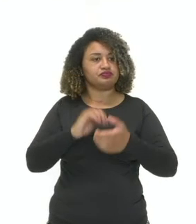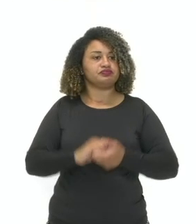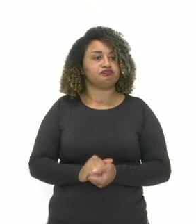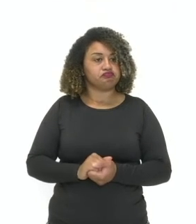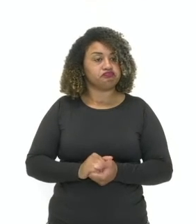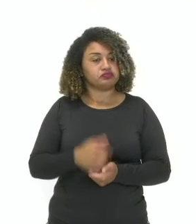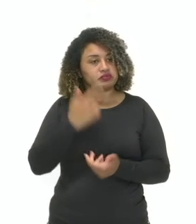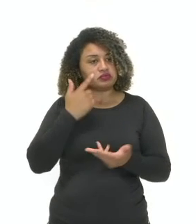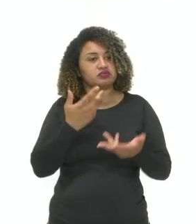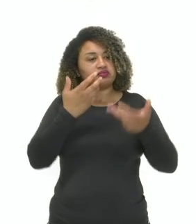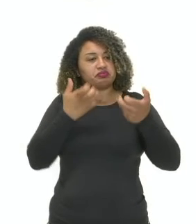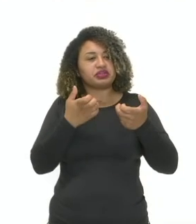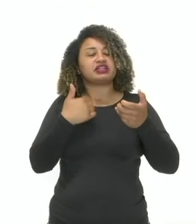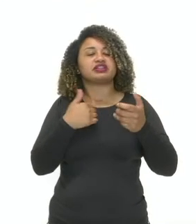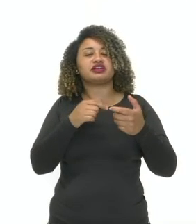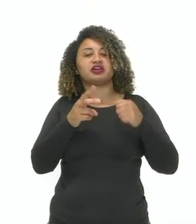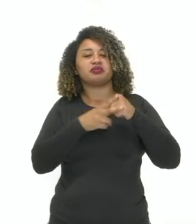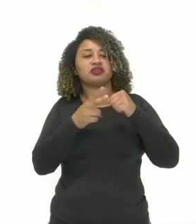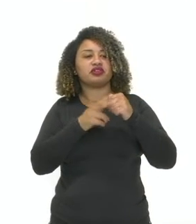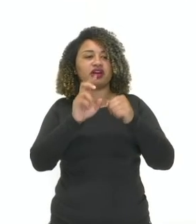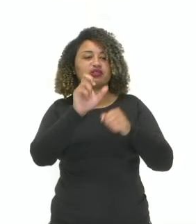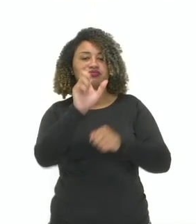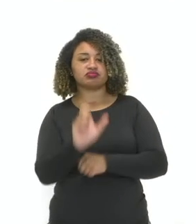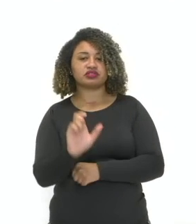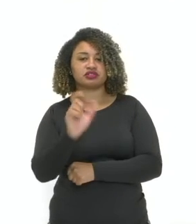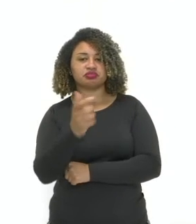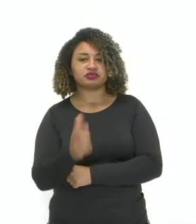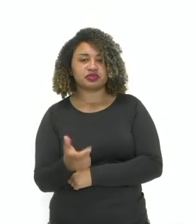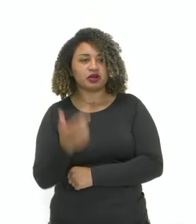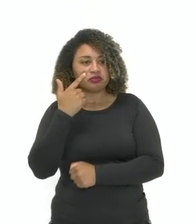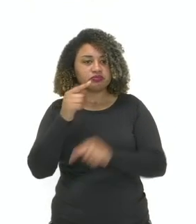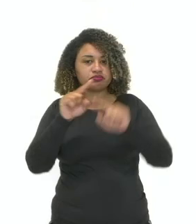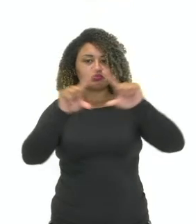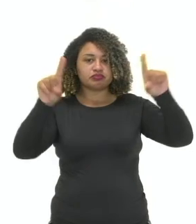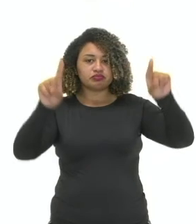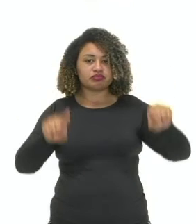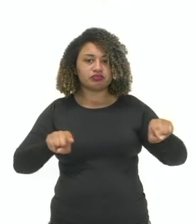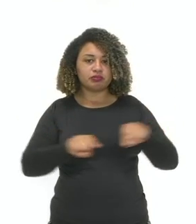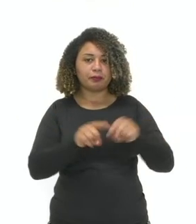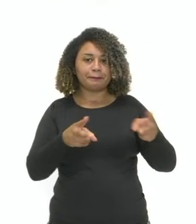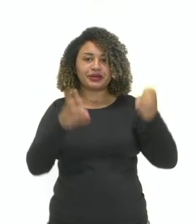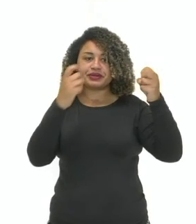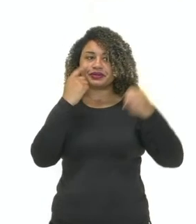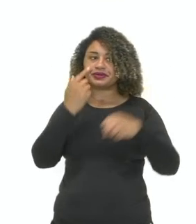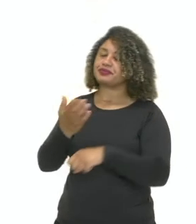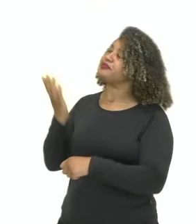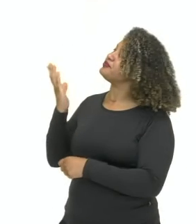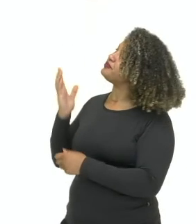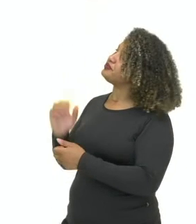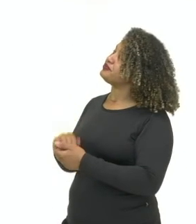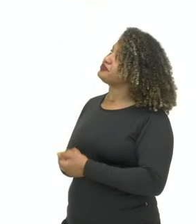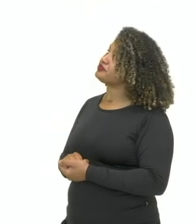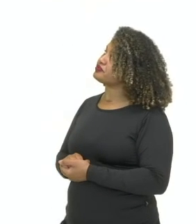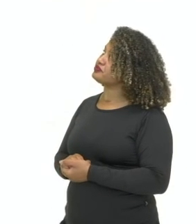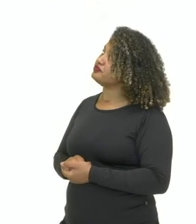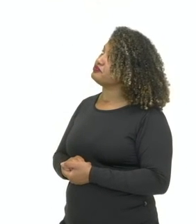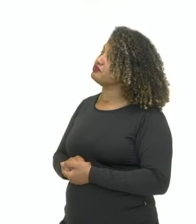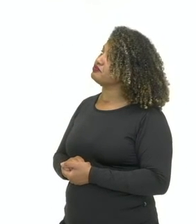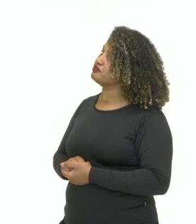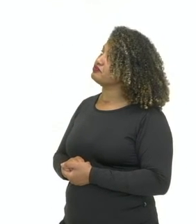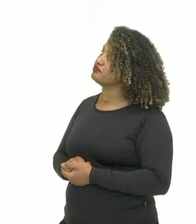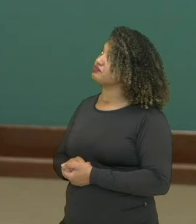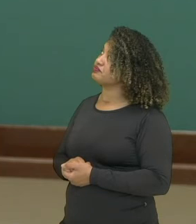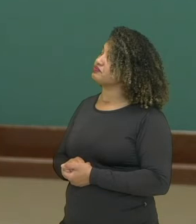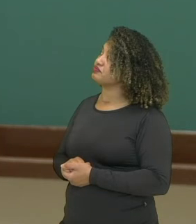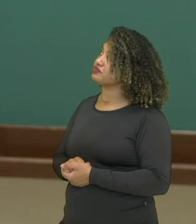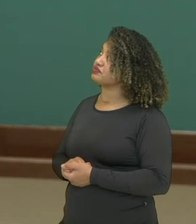Deduje, dedujiste, dedujo, dedujimos, dedujisteis, dedujeron. Então, uma dica